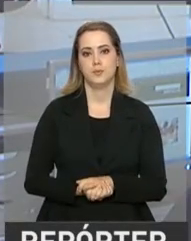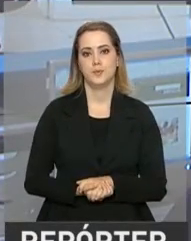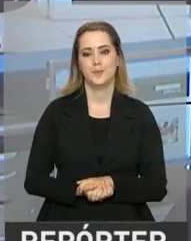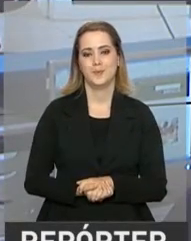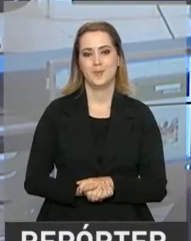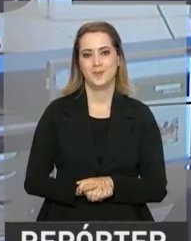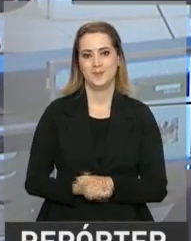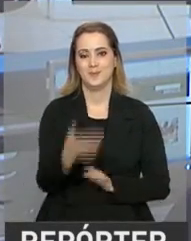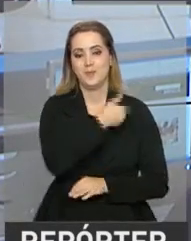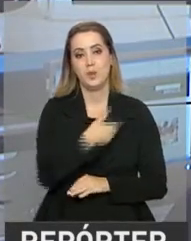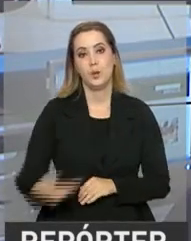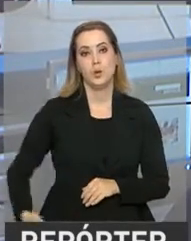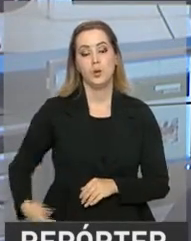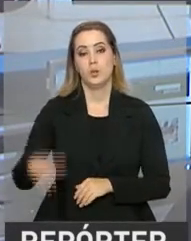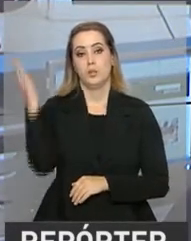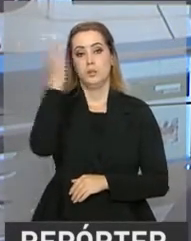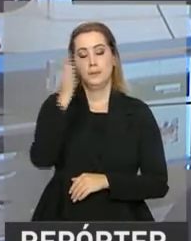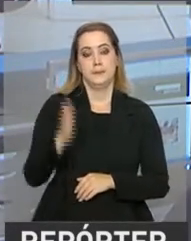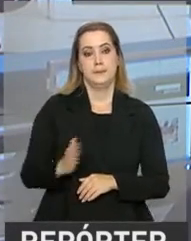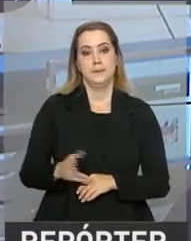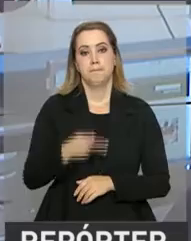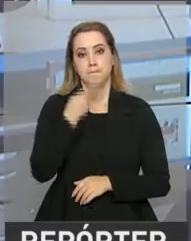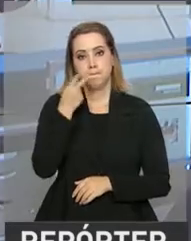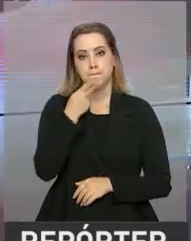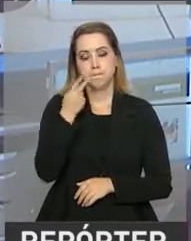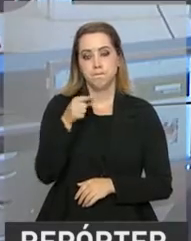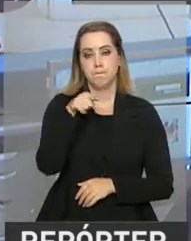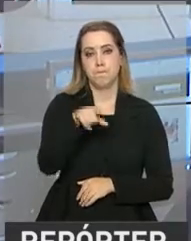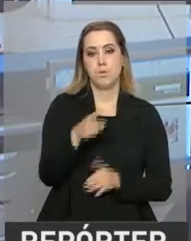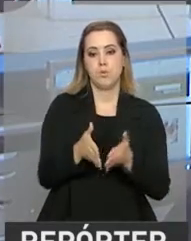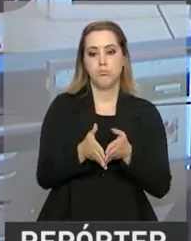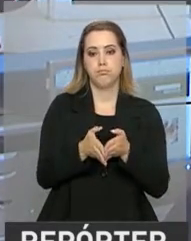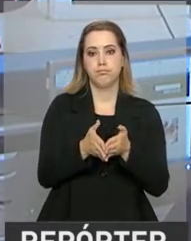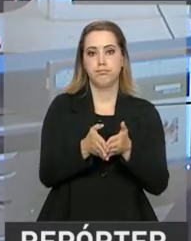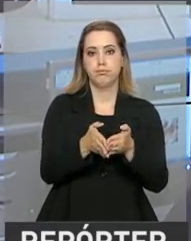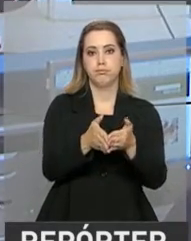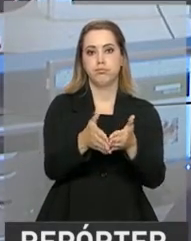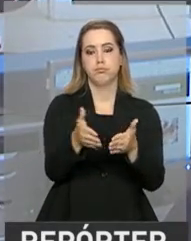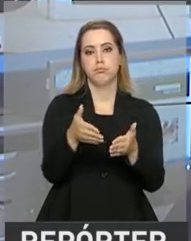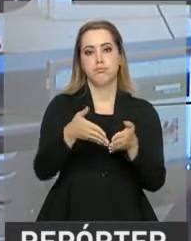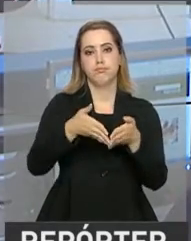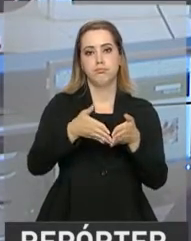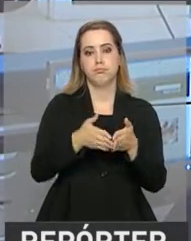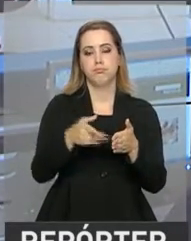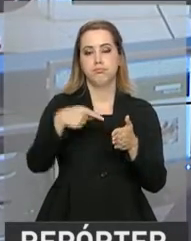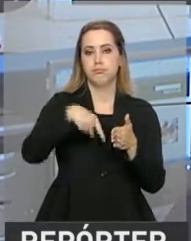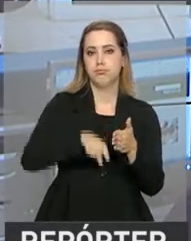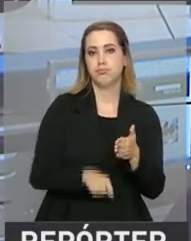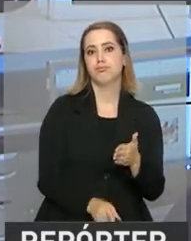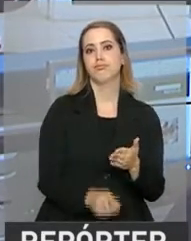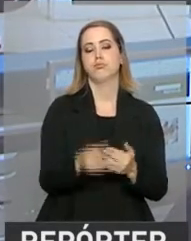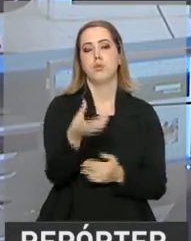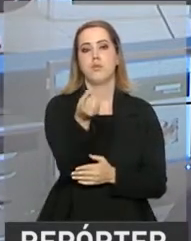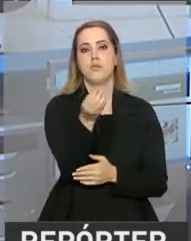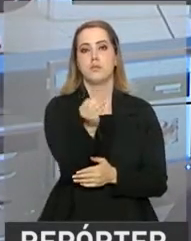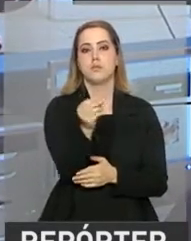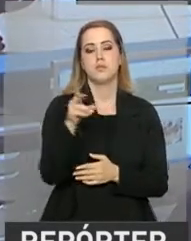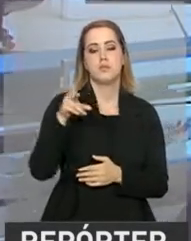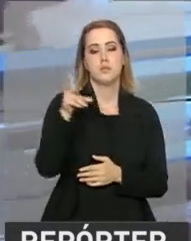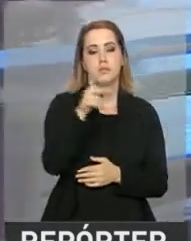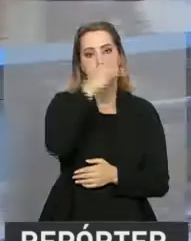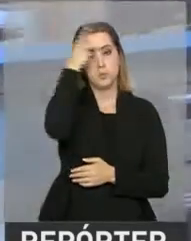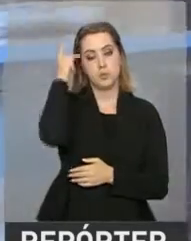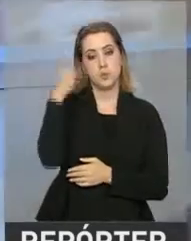governo brasileiro se manifestou hoje sobre o naufrágio de uma embarcação com aproximadamente 600 pessoas na costa do Egito.